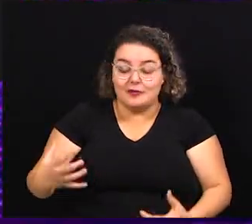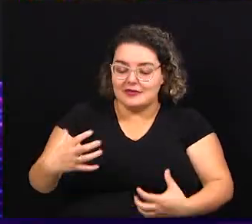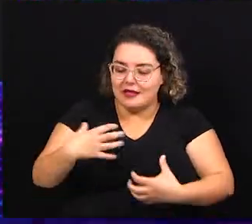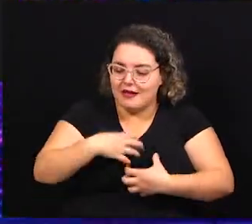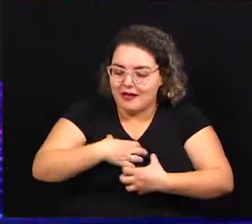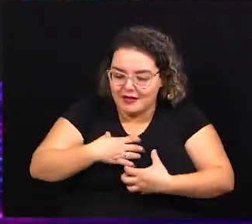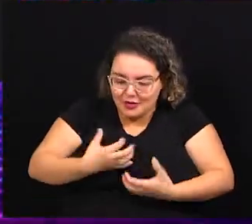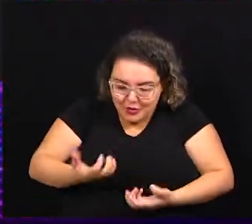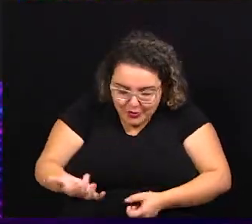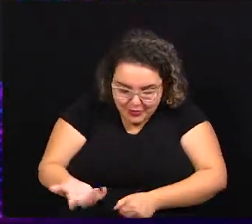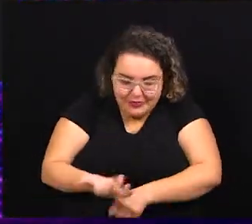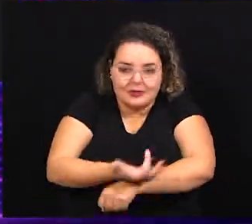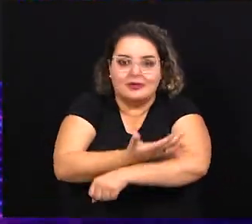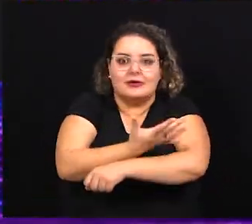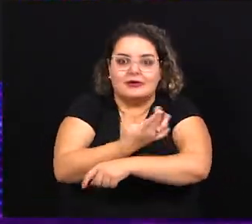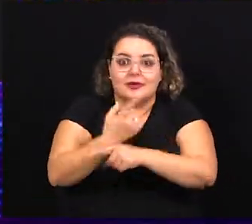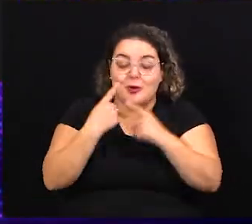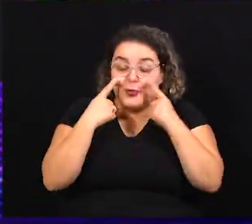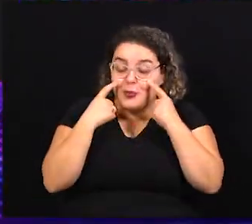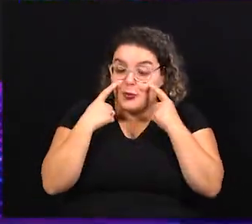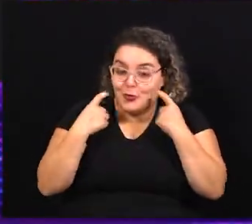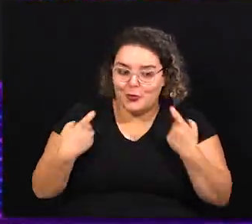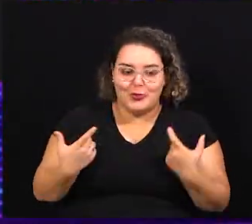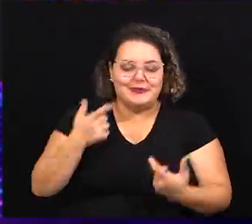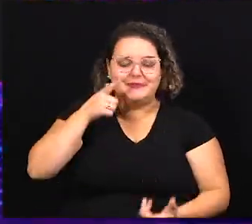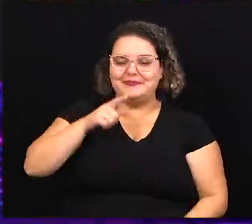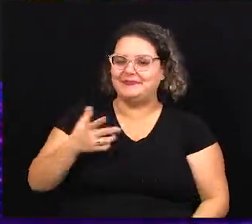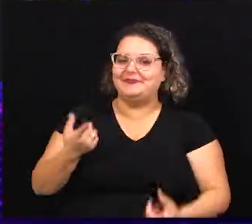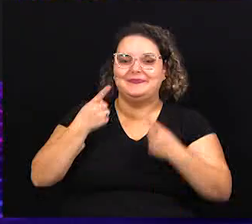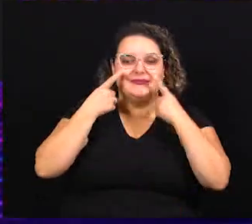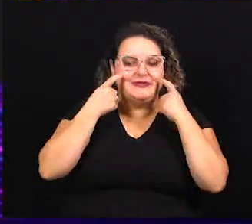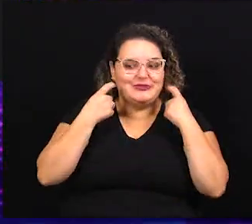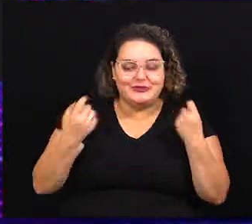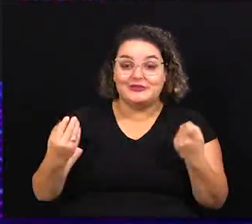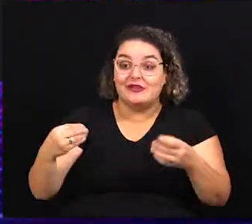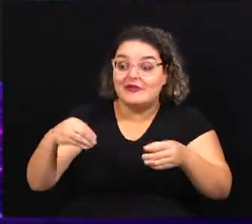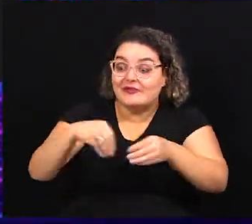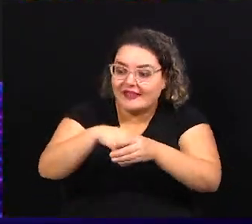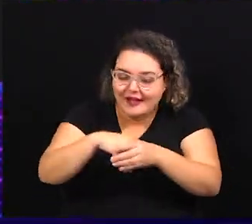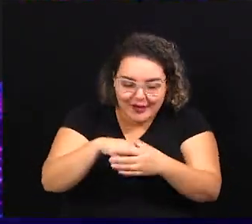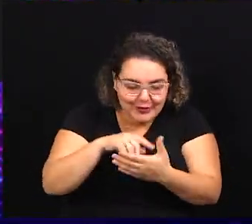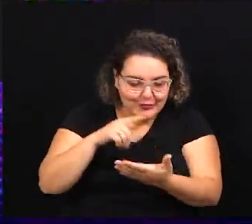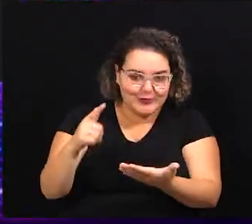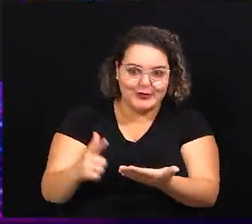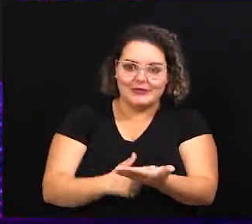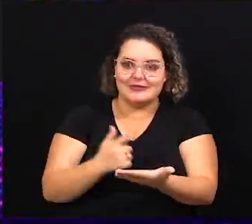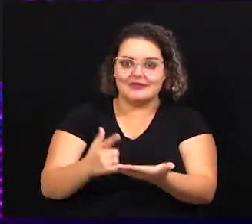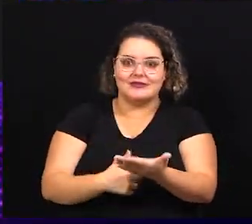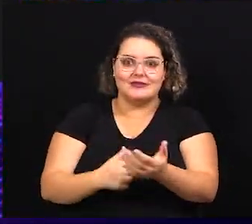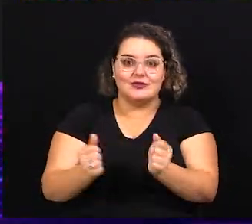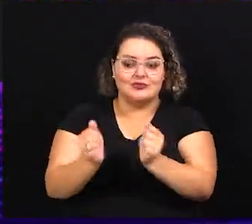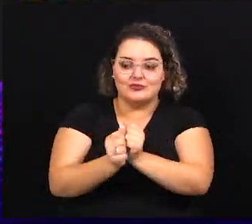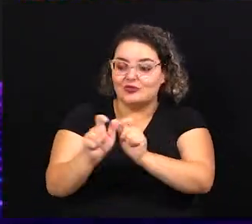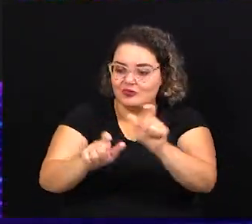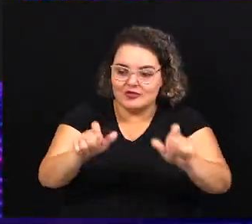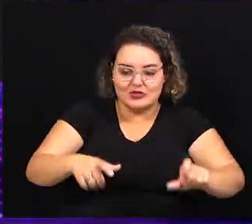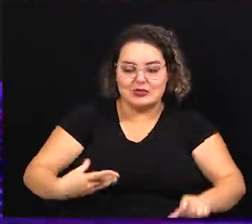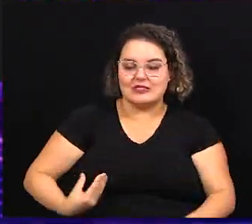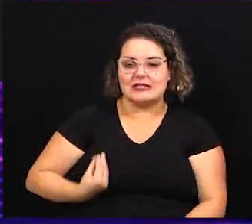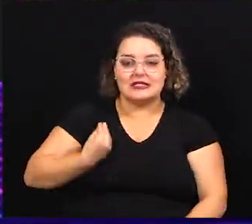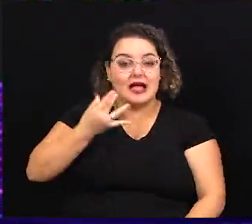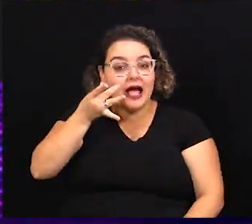completamente emocionante, assim. É até difícil segurar as lágrimas no final da viagem. Porque eu estava dentro do meu livro e junto de pessoas reais,